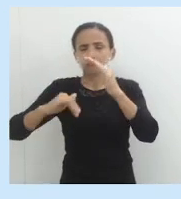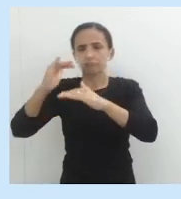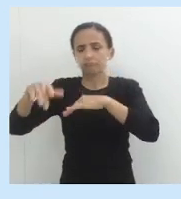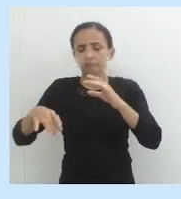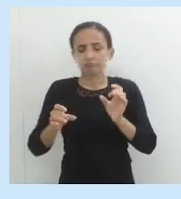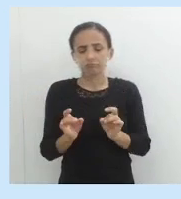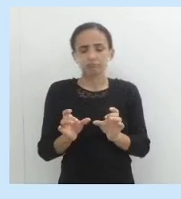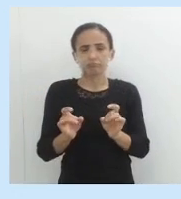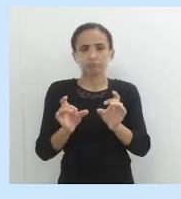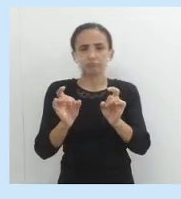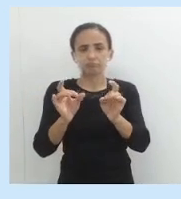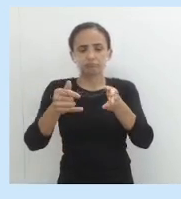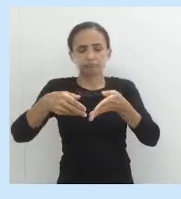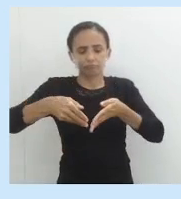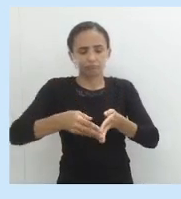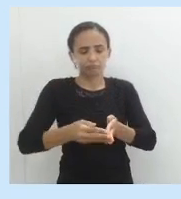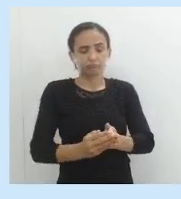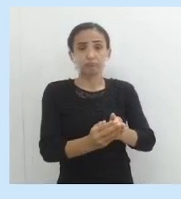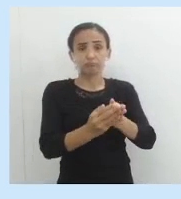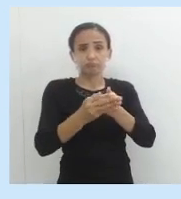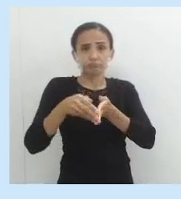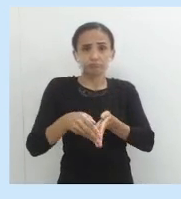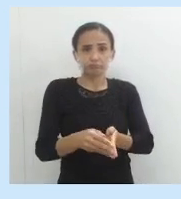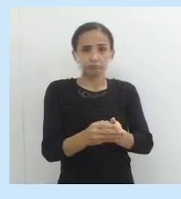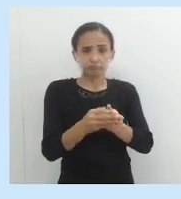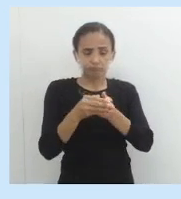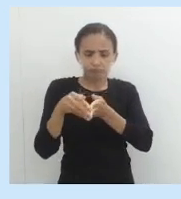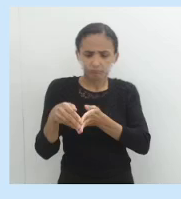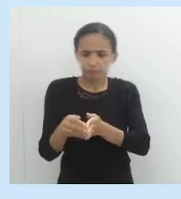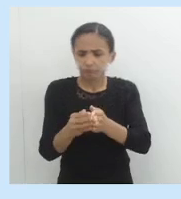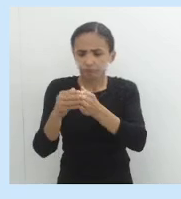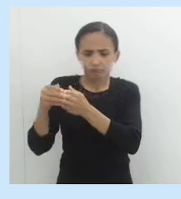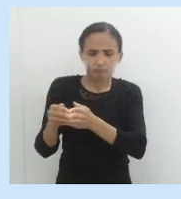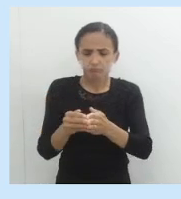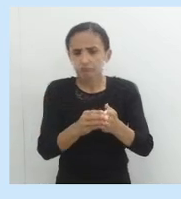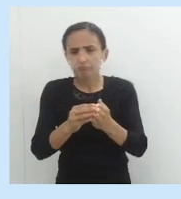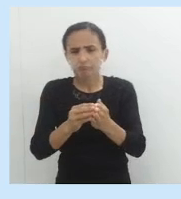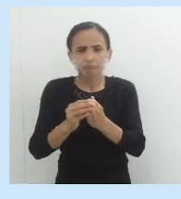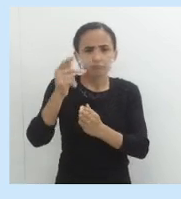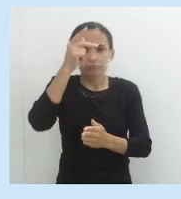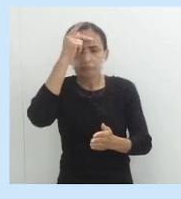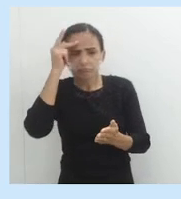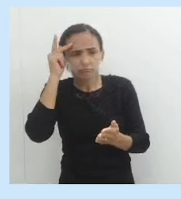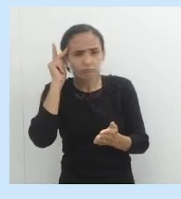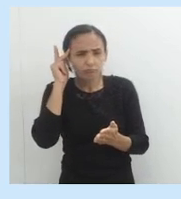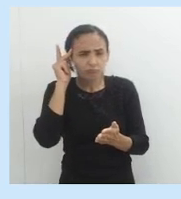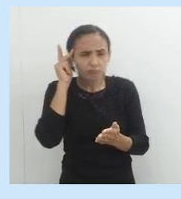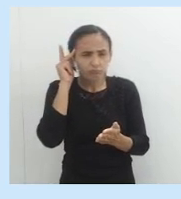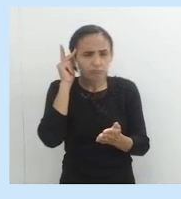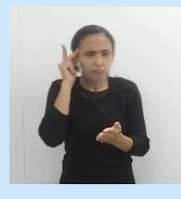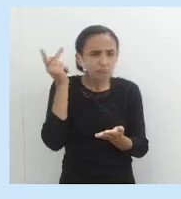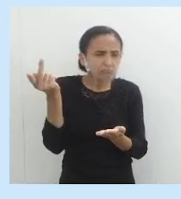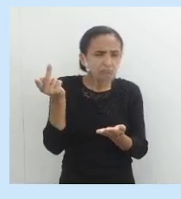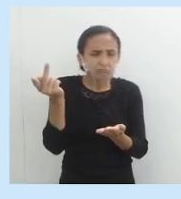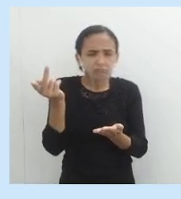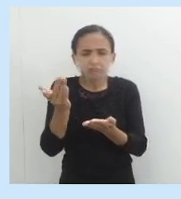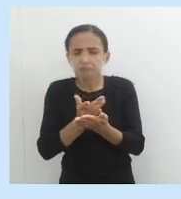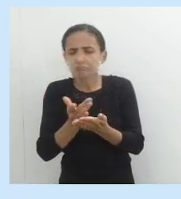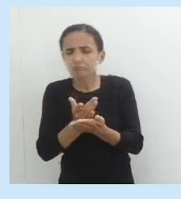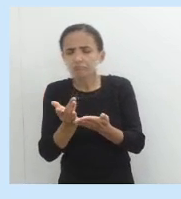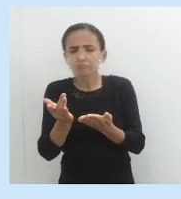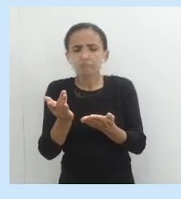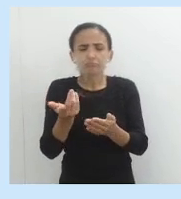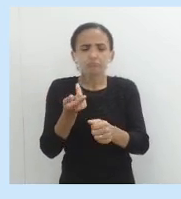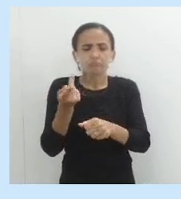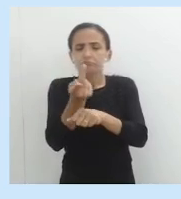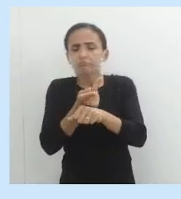as navegações surgiram aí nesse momento do Renascimento, então muitos comerciantes começaram a fazer fortuna. Então, eles começaram o